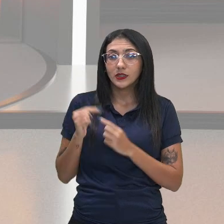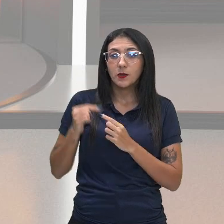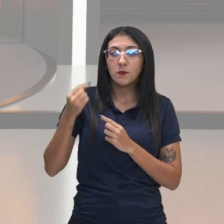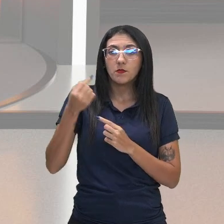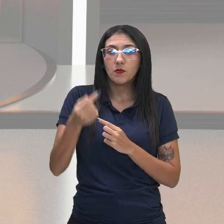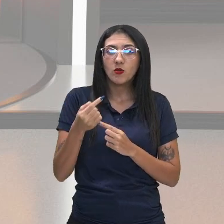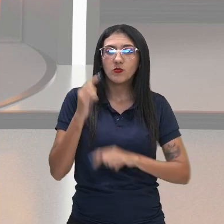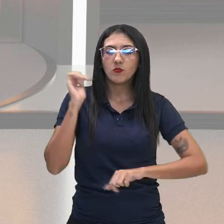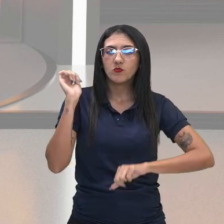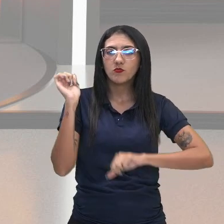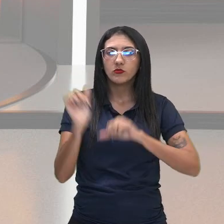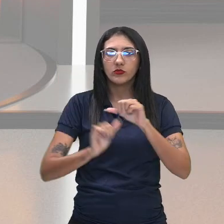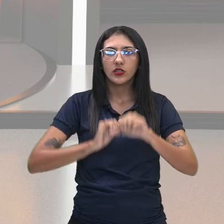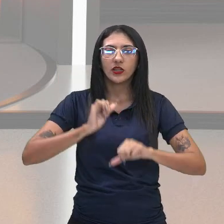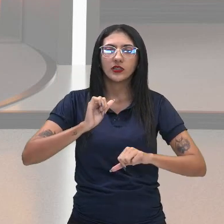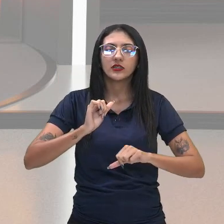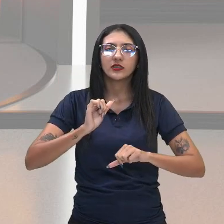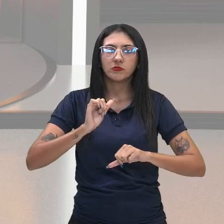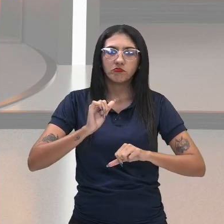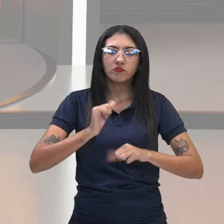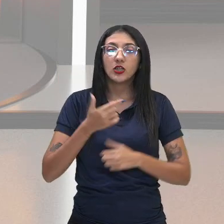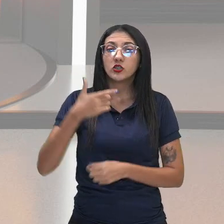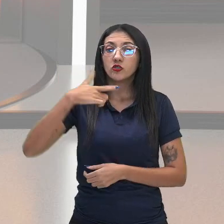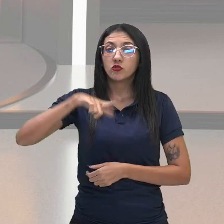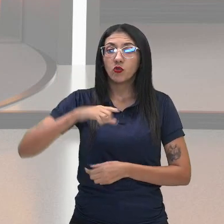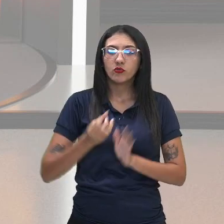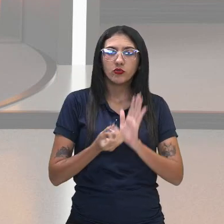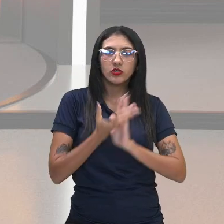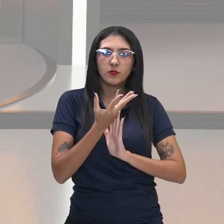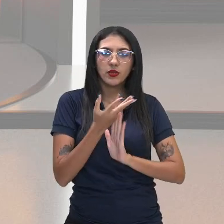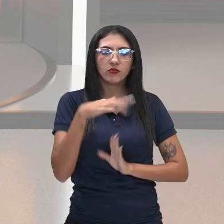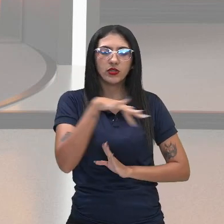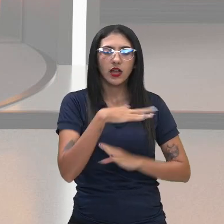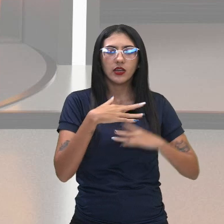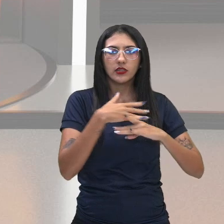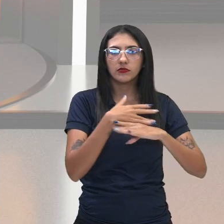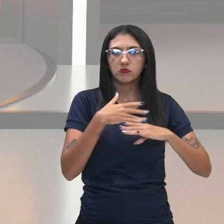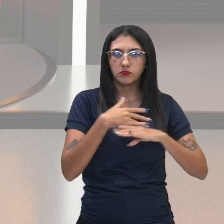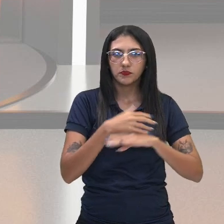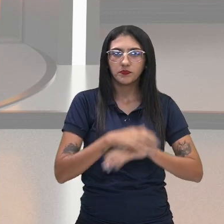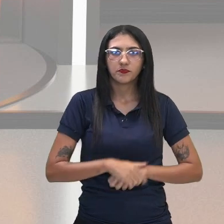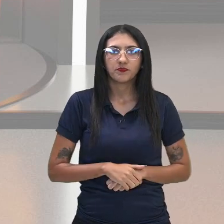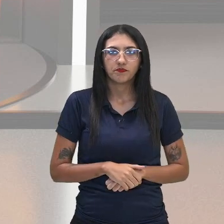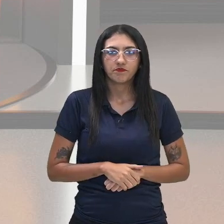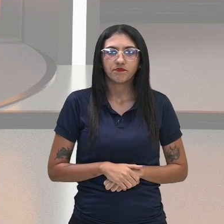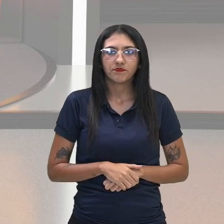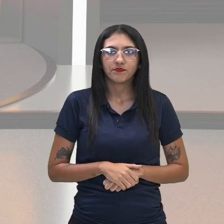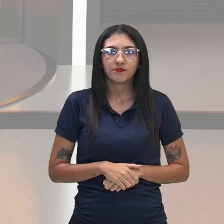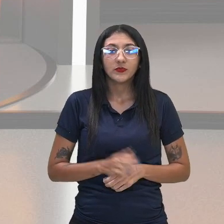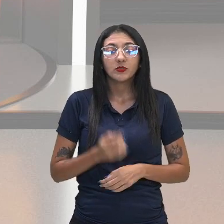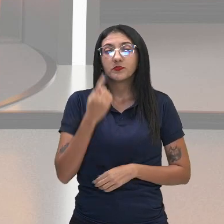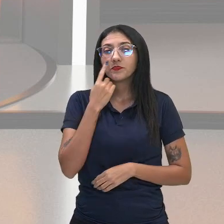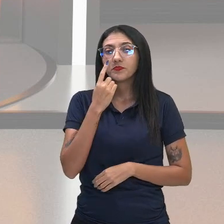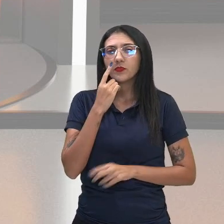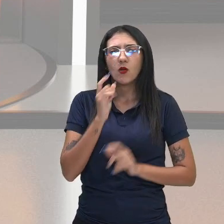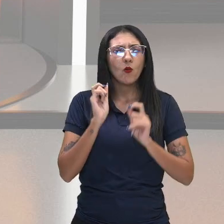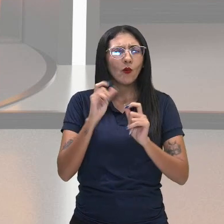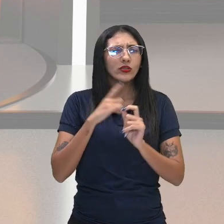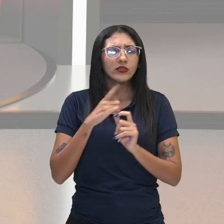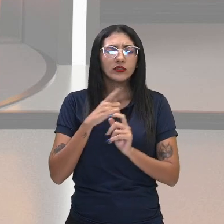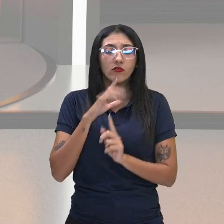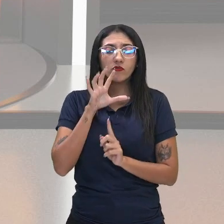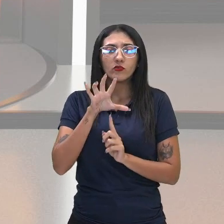de mudança para haver um reacendimento dessas atividades urbanas e comerciais. Então vamos lá, fatores que impulsionaram